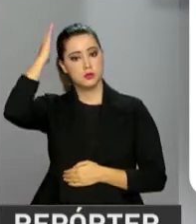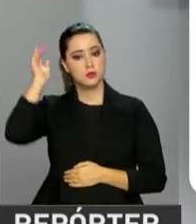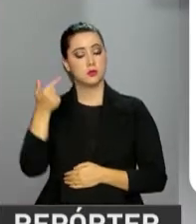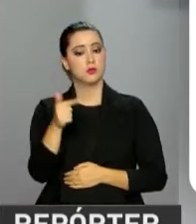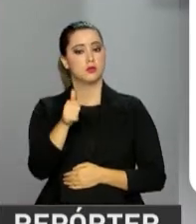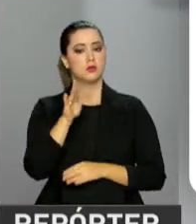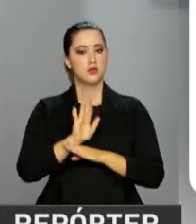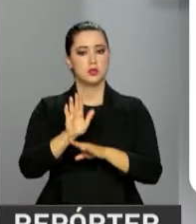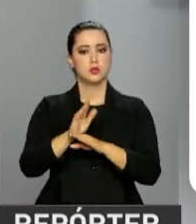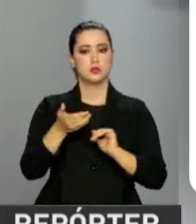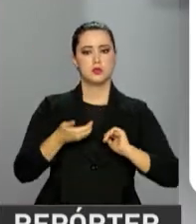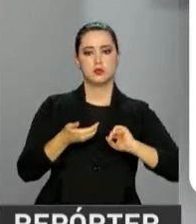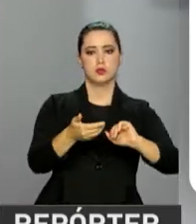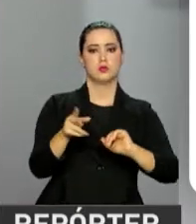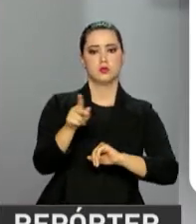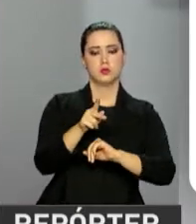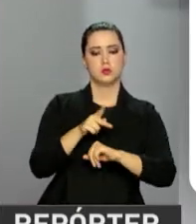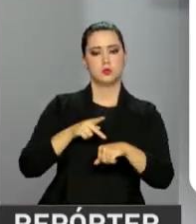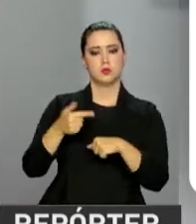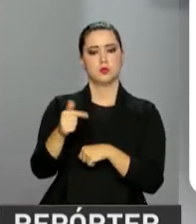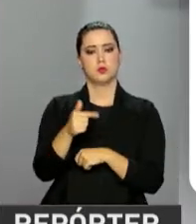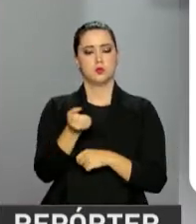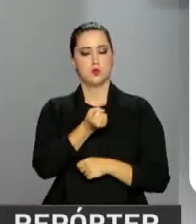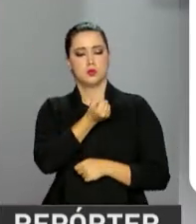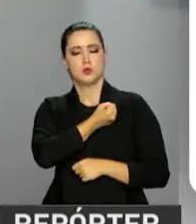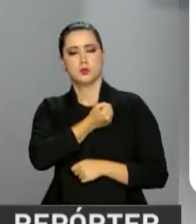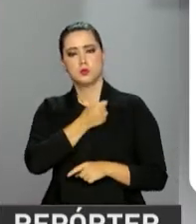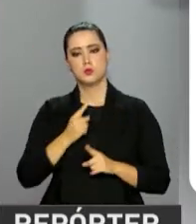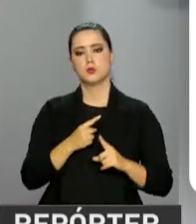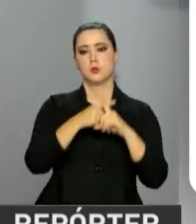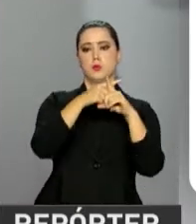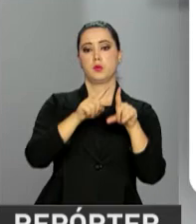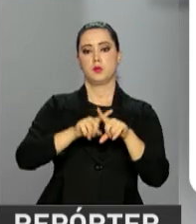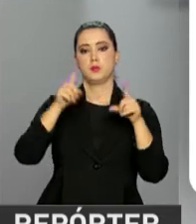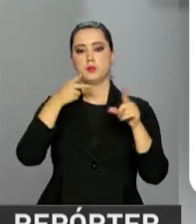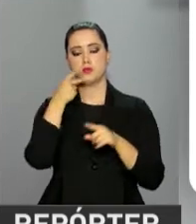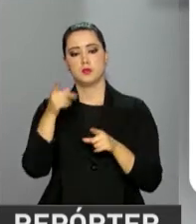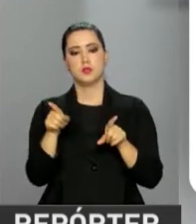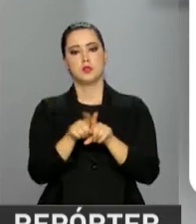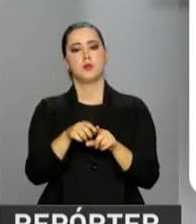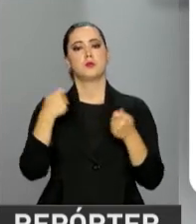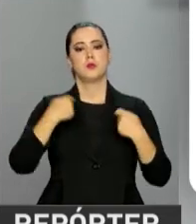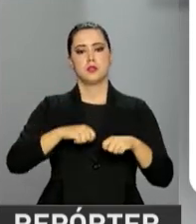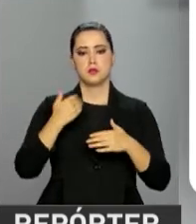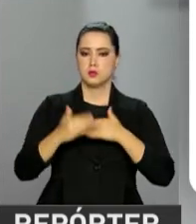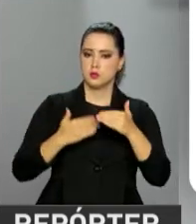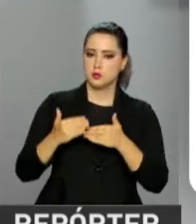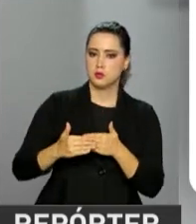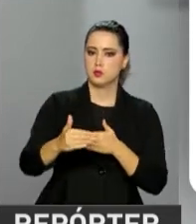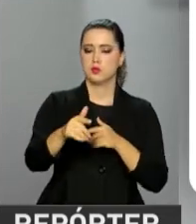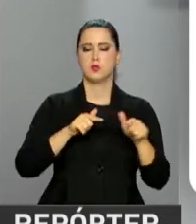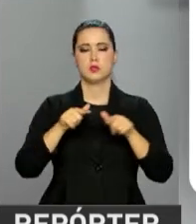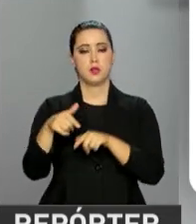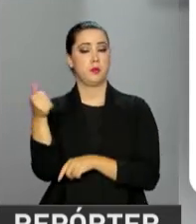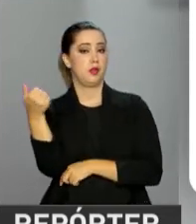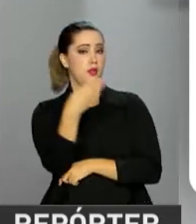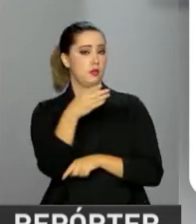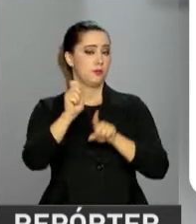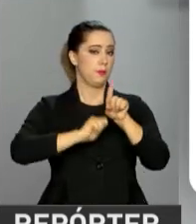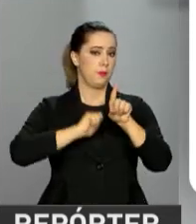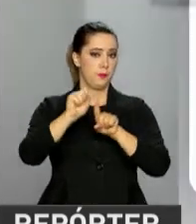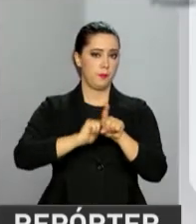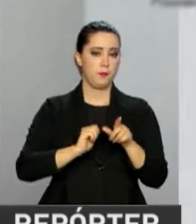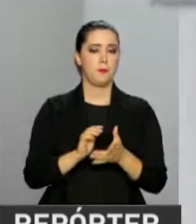apoio do congresso país não teria tanto os índices positivos mas ressaltou que ainda há muito a ser feito nos próximos 14